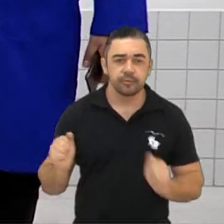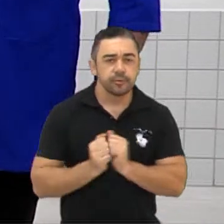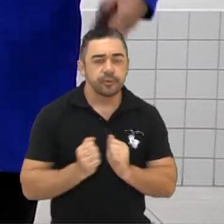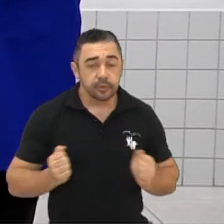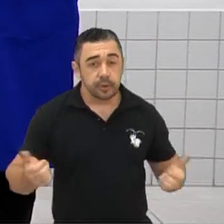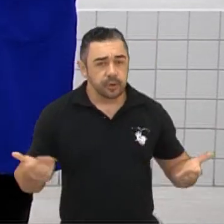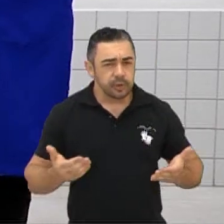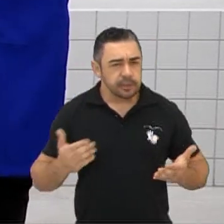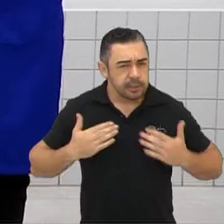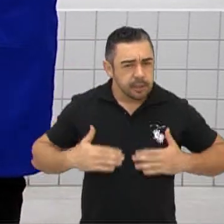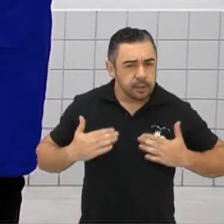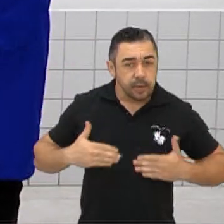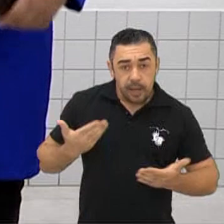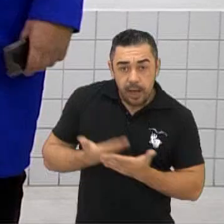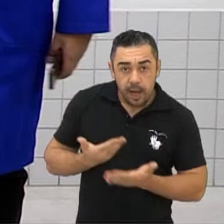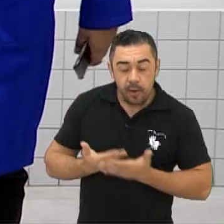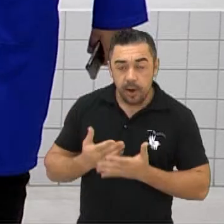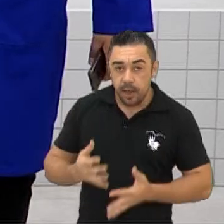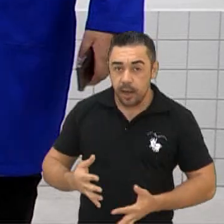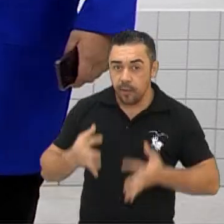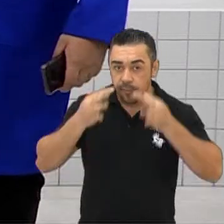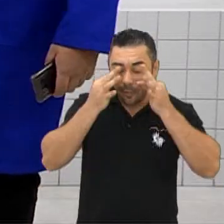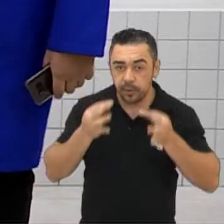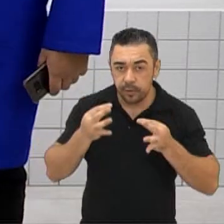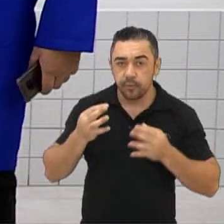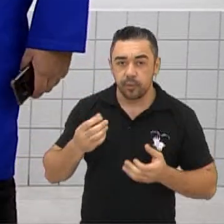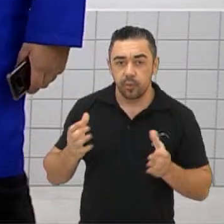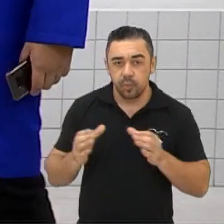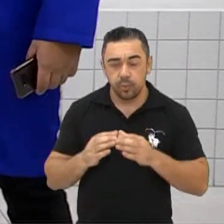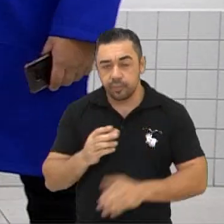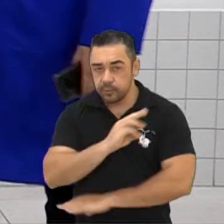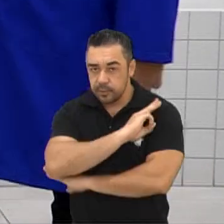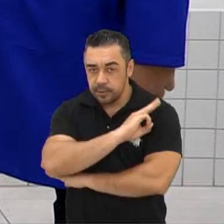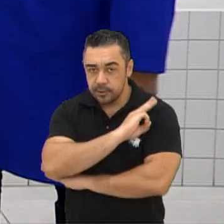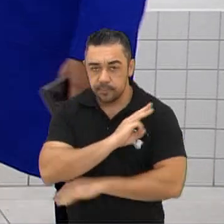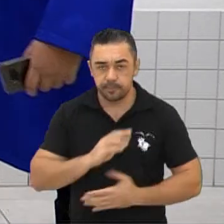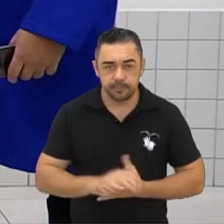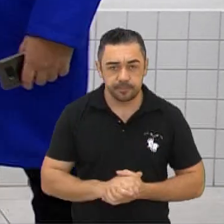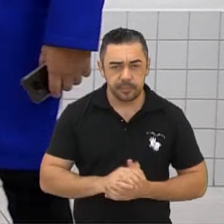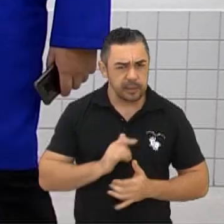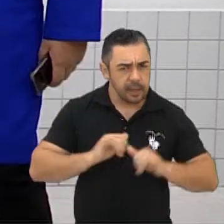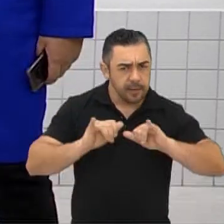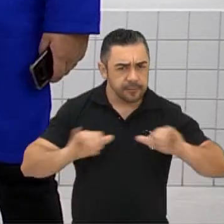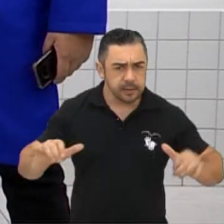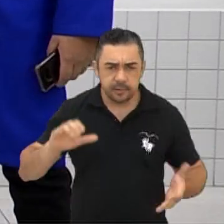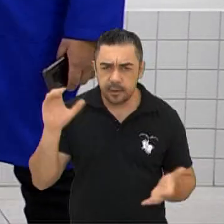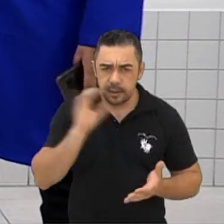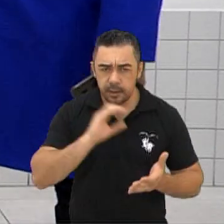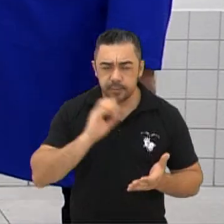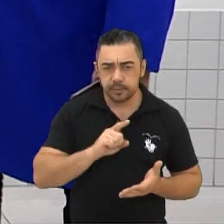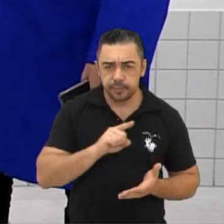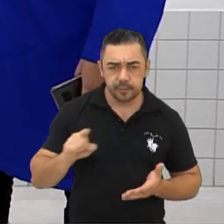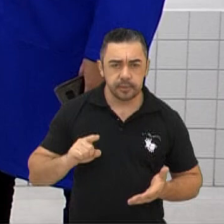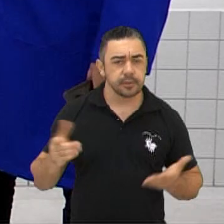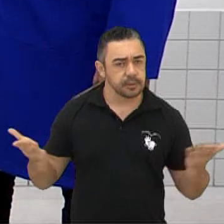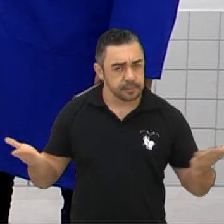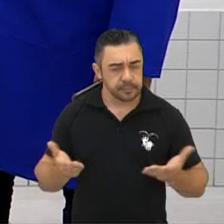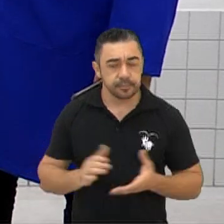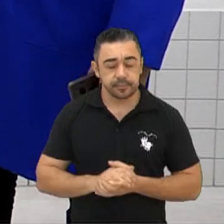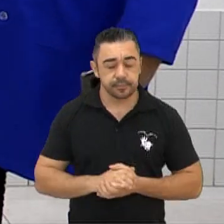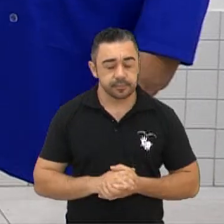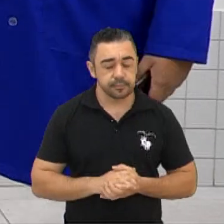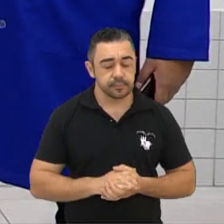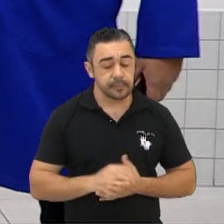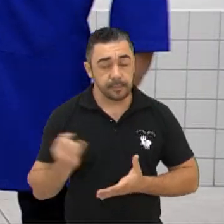lá então, gente, para a nossa aula de arte ao vivo da terceira série. Temos uns recadinhos agora e o Bruno vai passar para a gente. Olha,